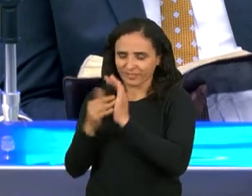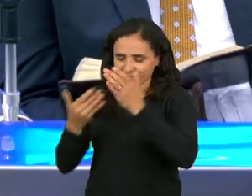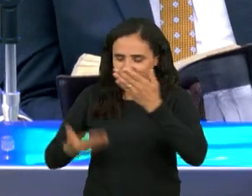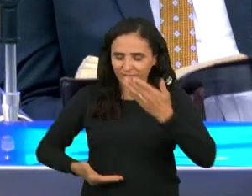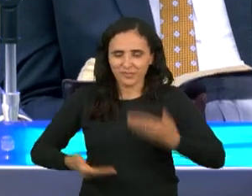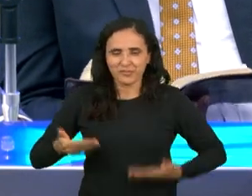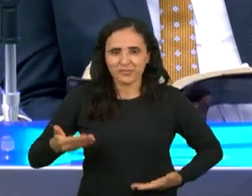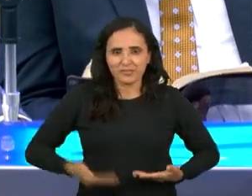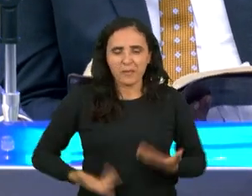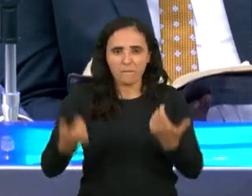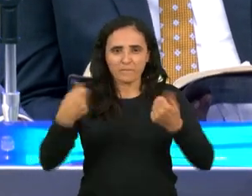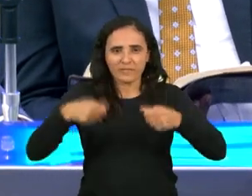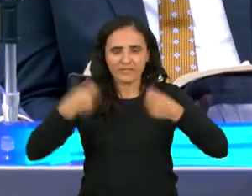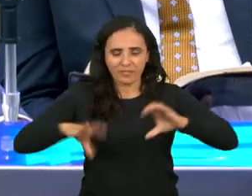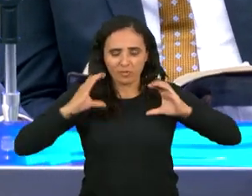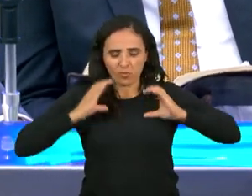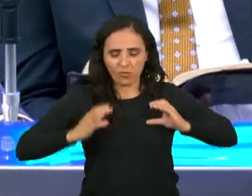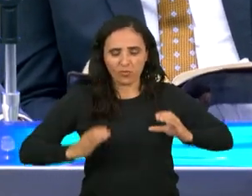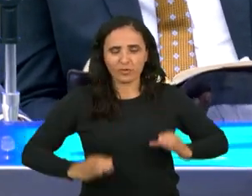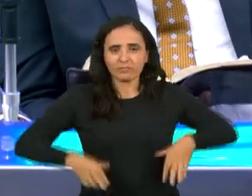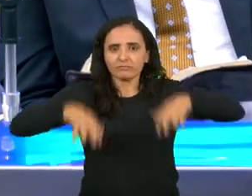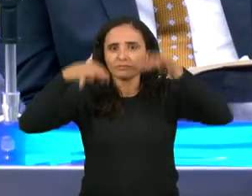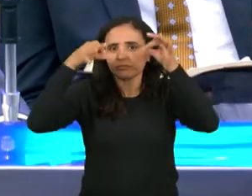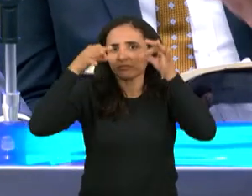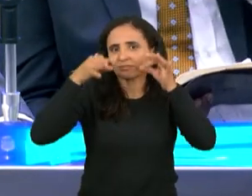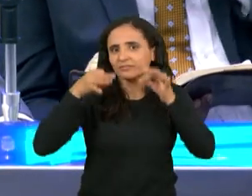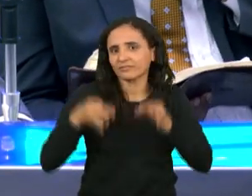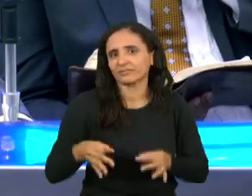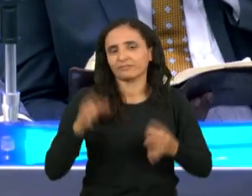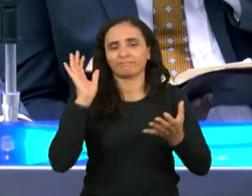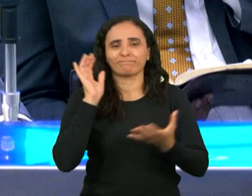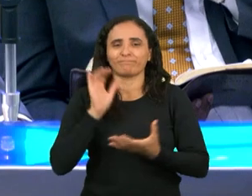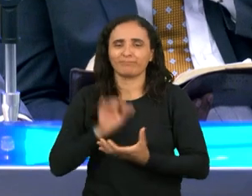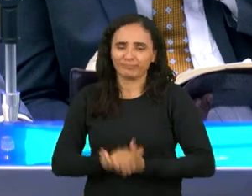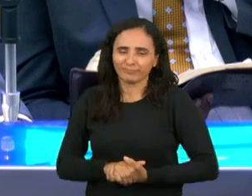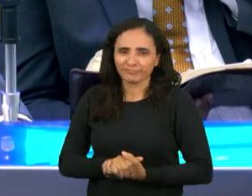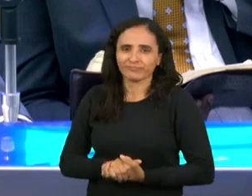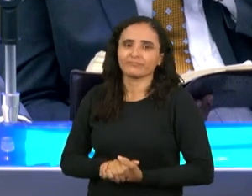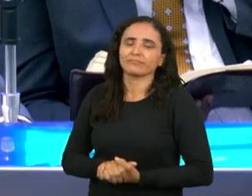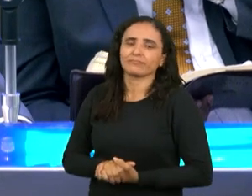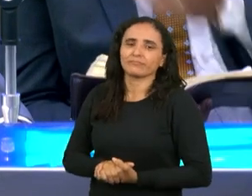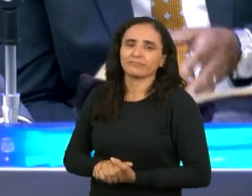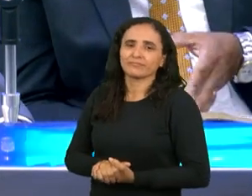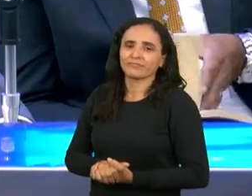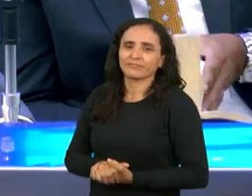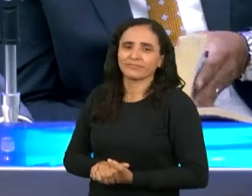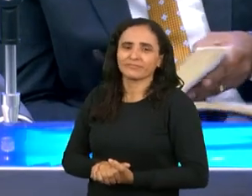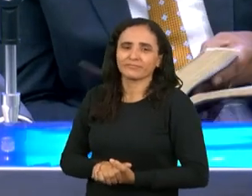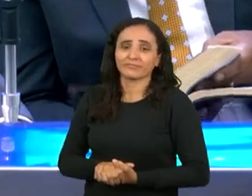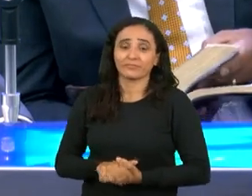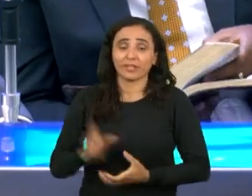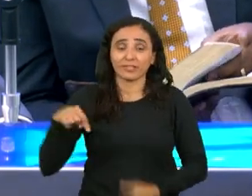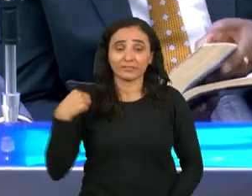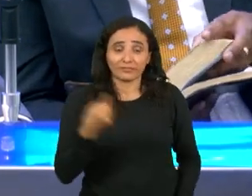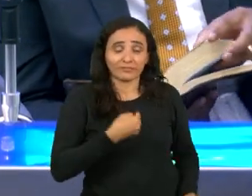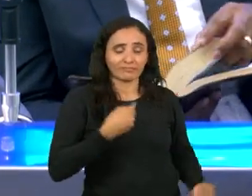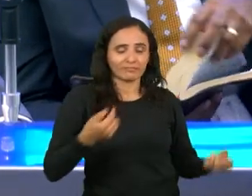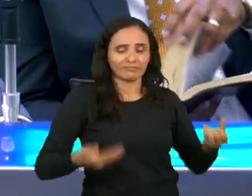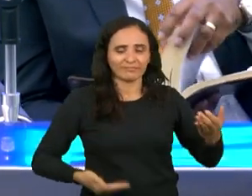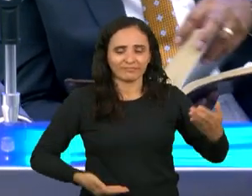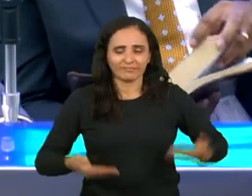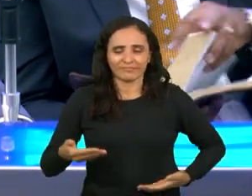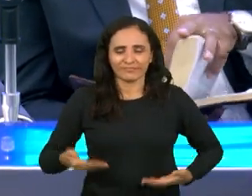andar como andam também as outras pessoas que não servem a Deus